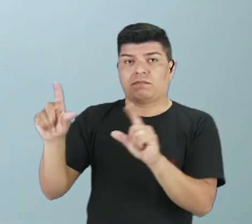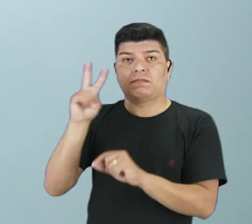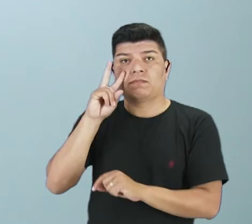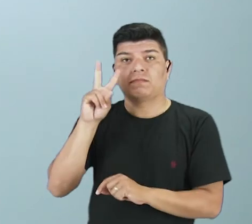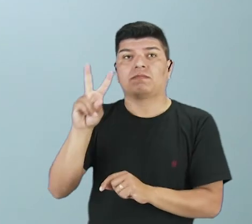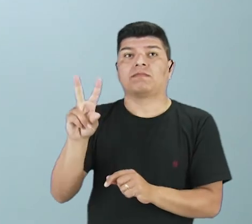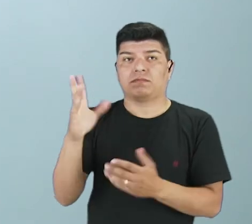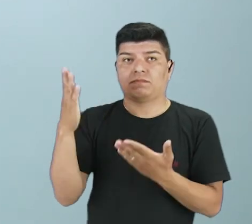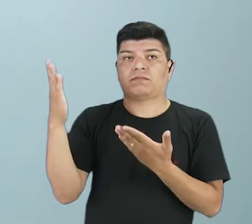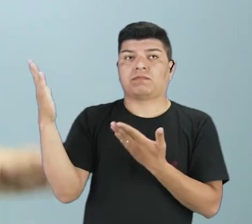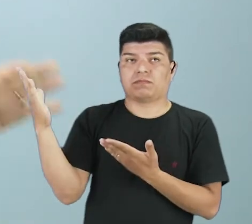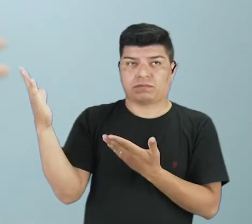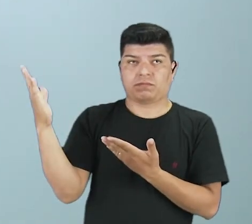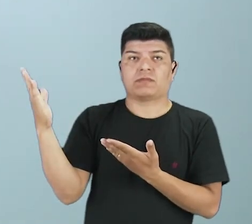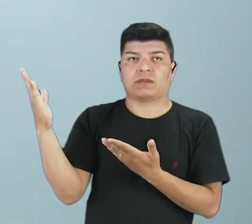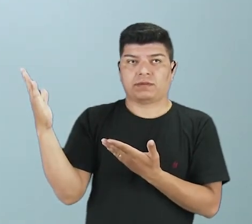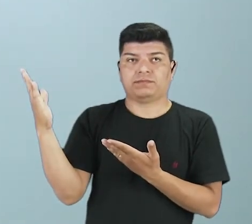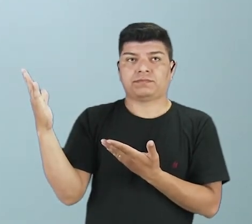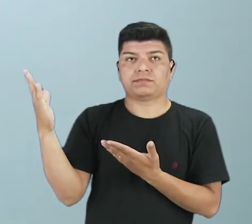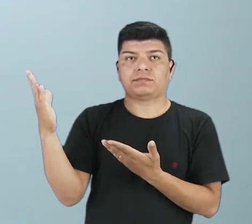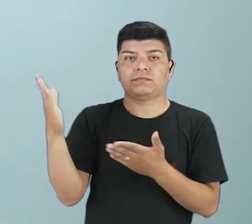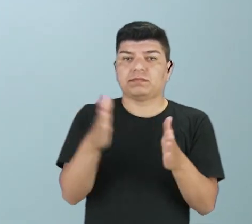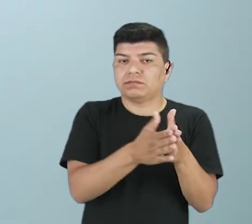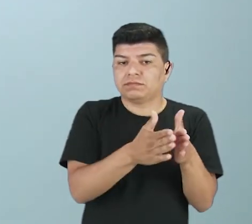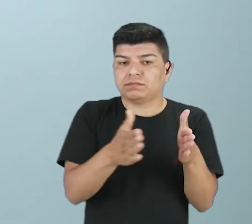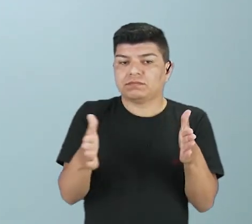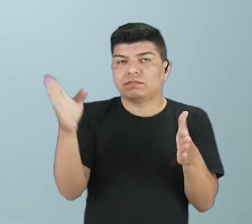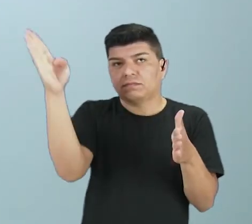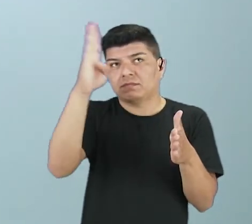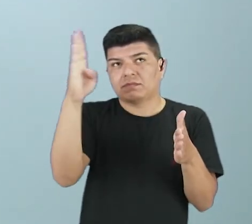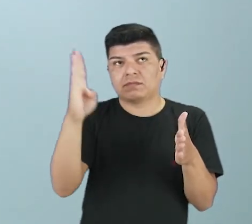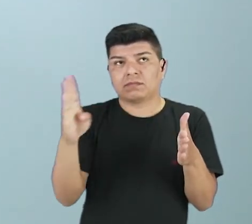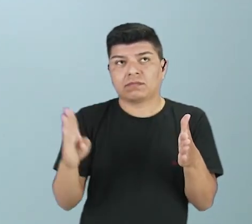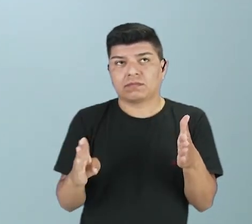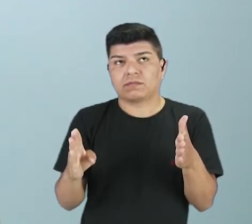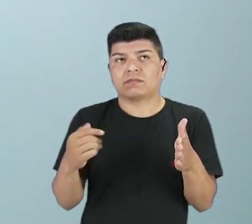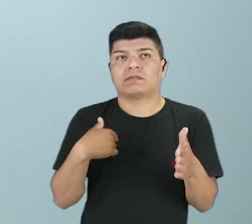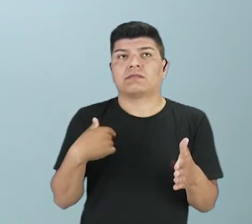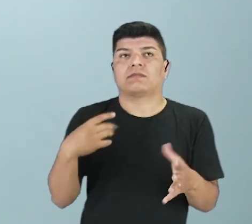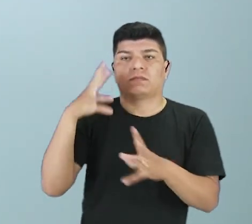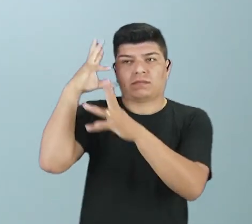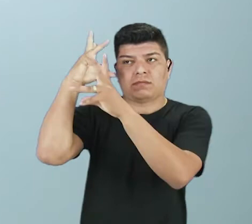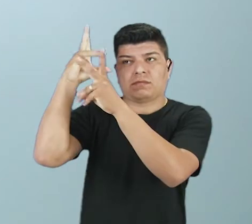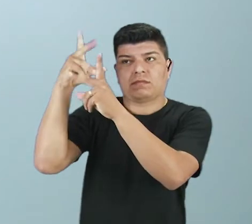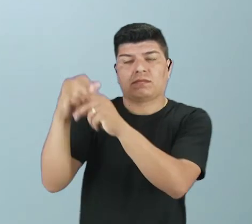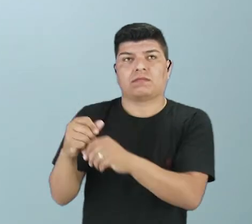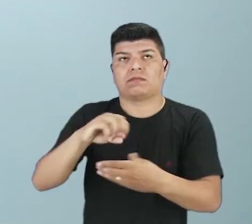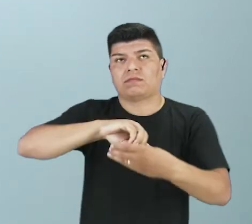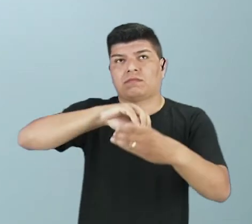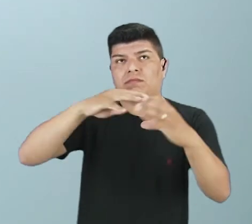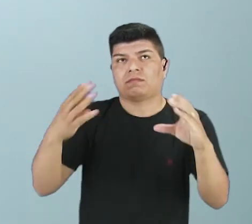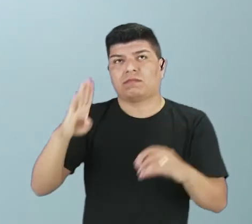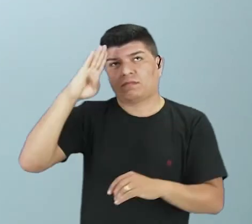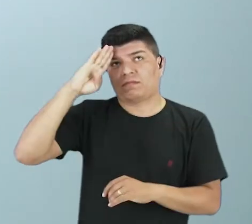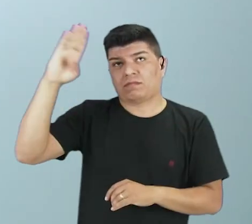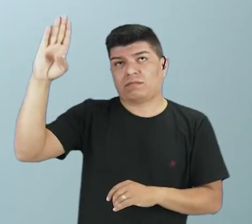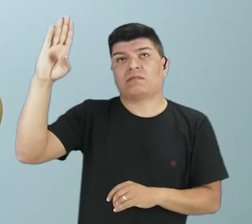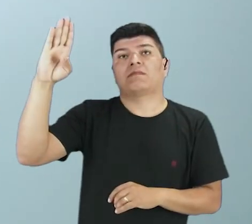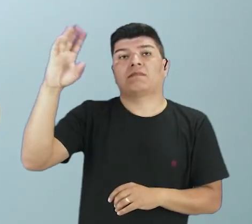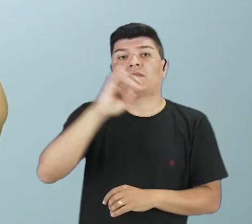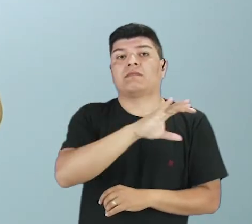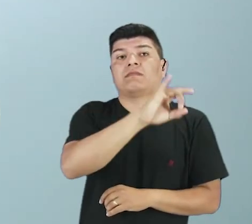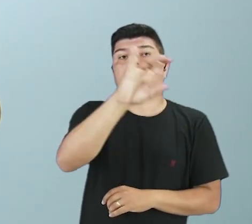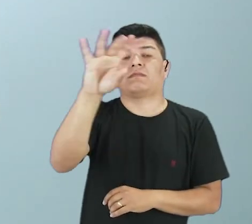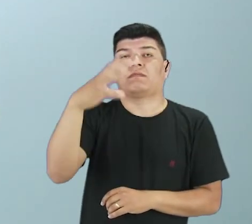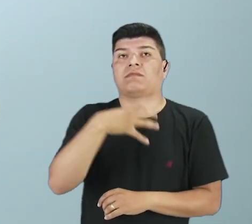e se ambientarem com essa linha do tempo no Brasil. Agora vamos a um resgate aqui das características principais de cada